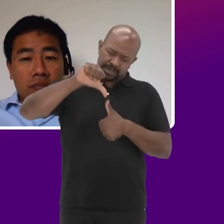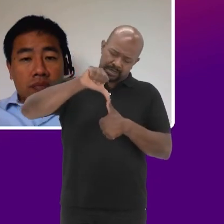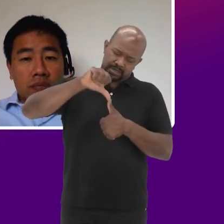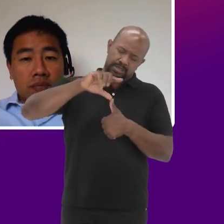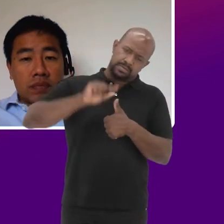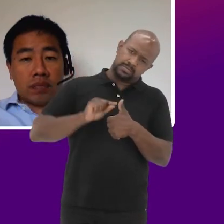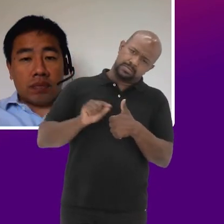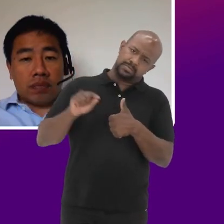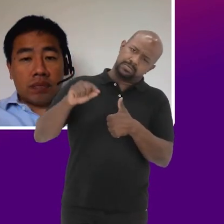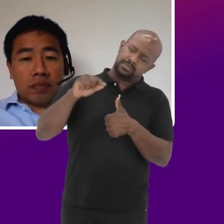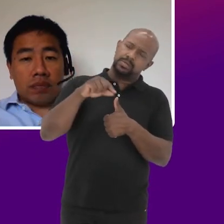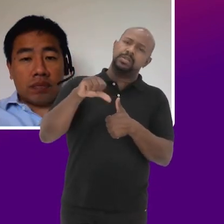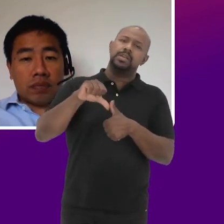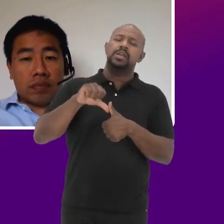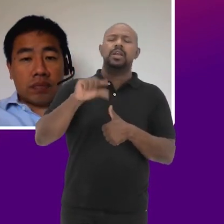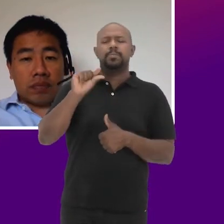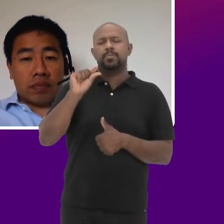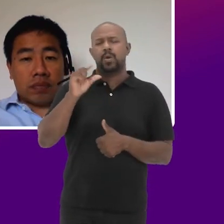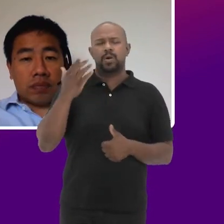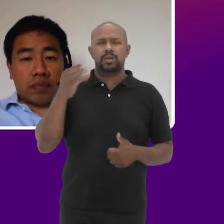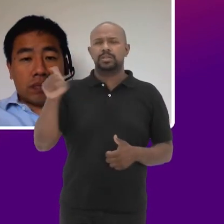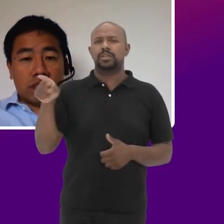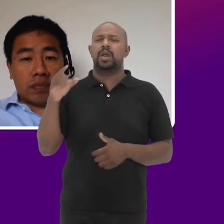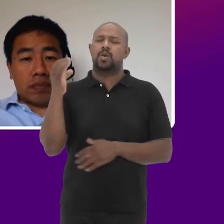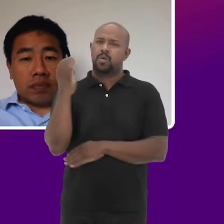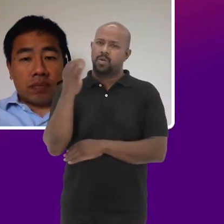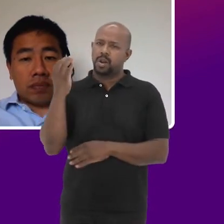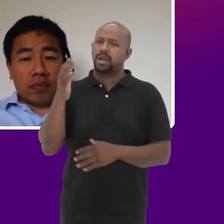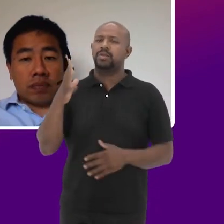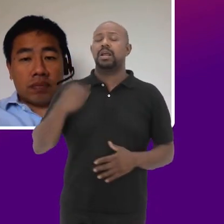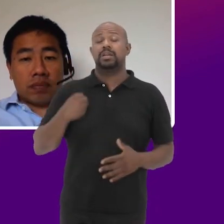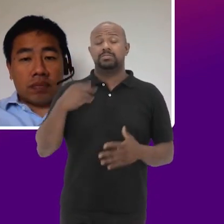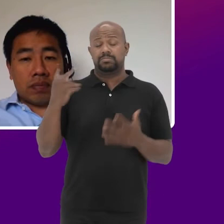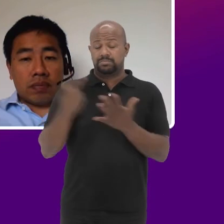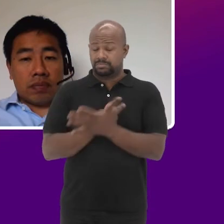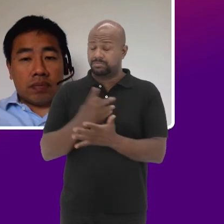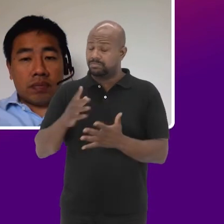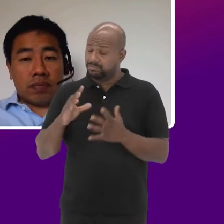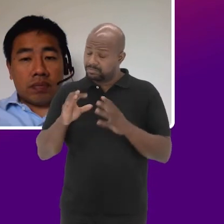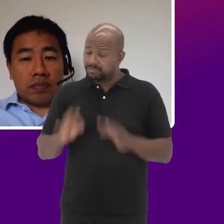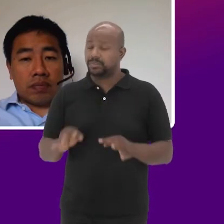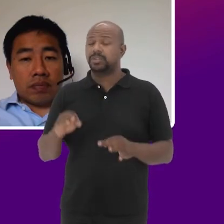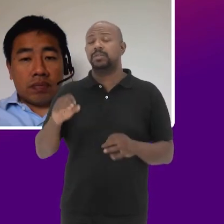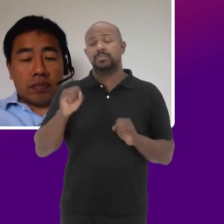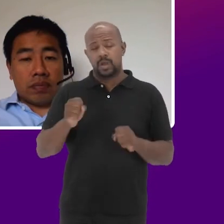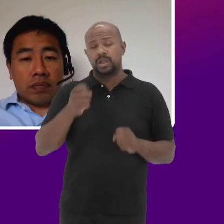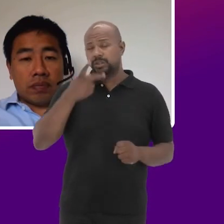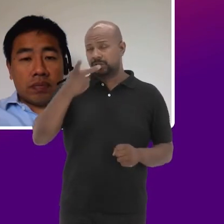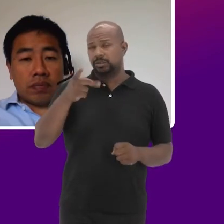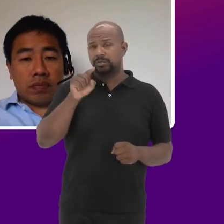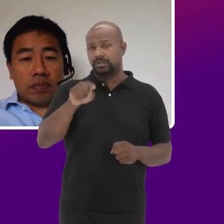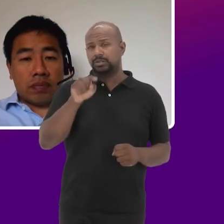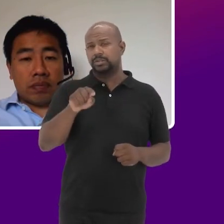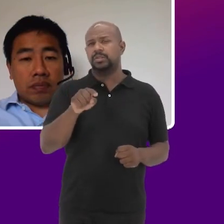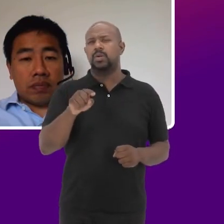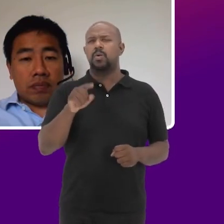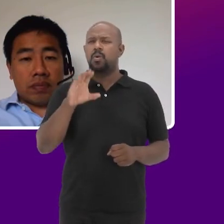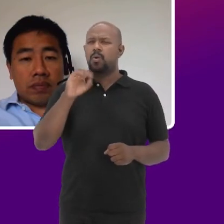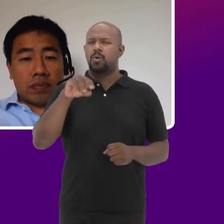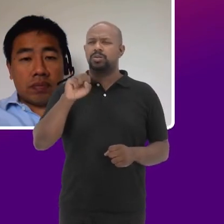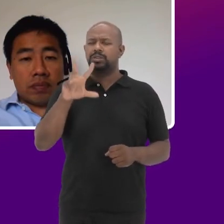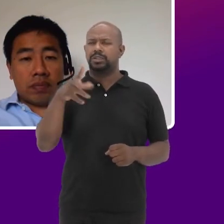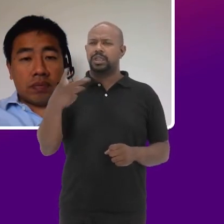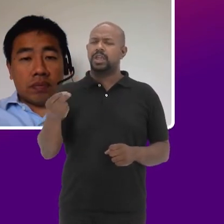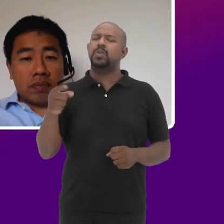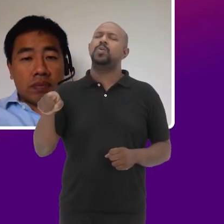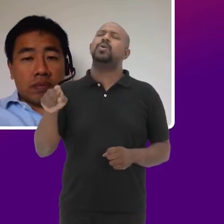Central e mais recentemente. Portanto, isso é uma grande conquista. E eu posso dizer isso em um